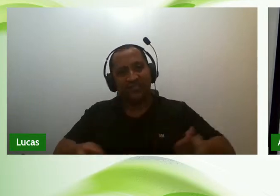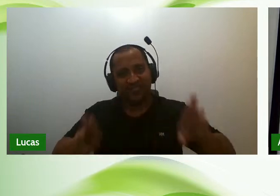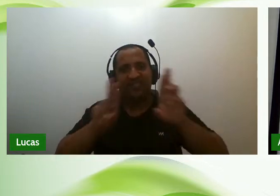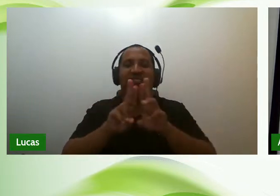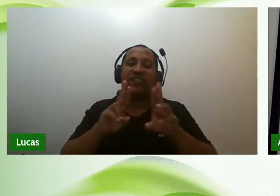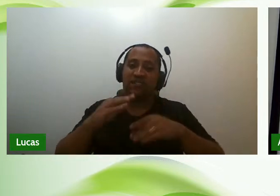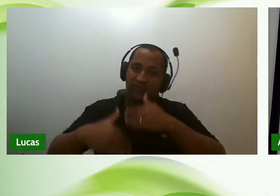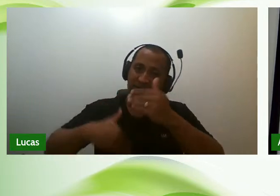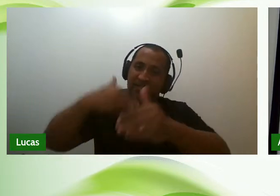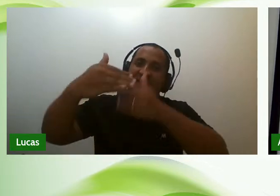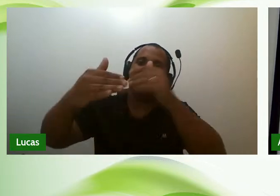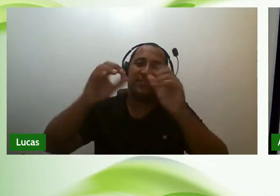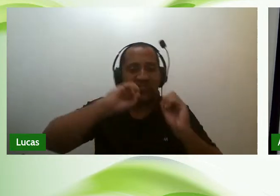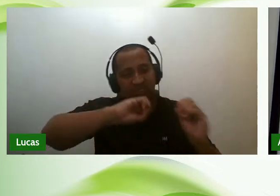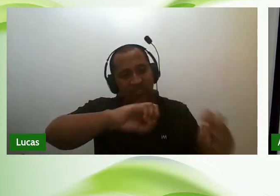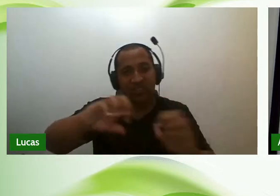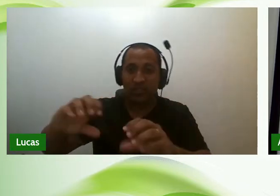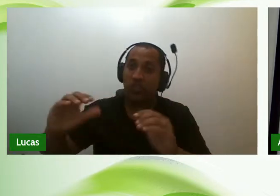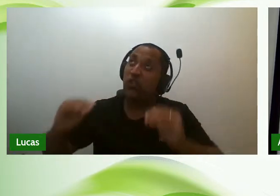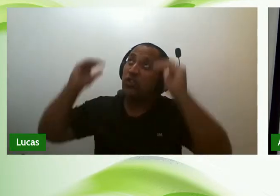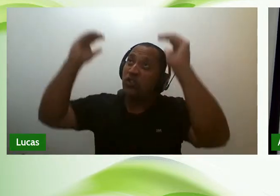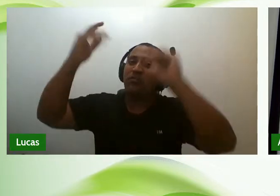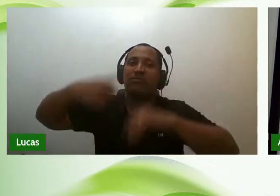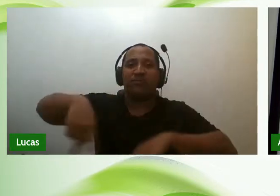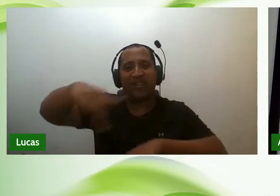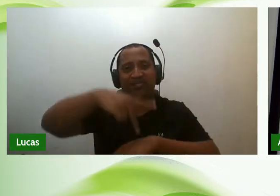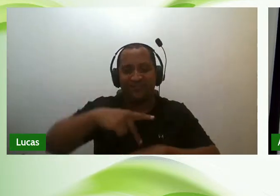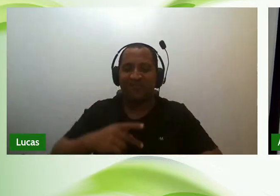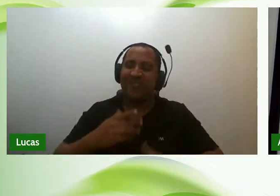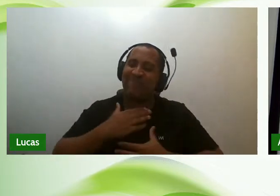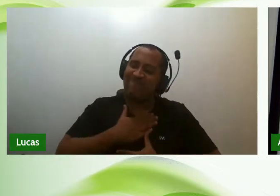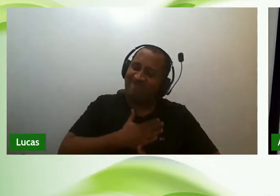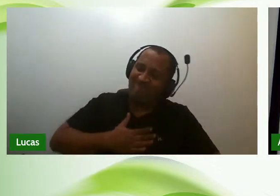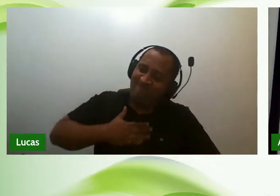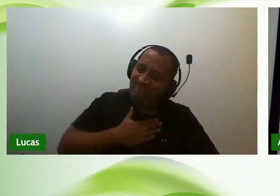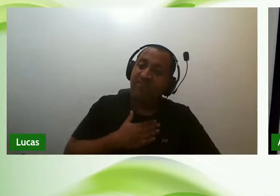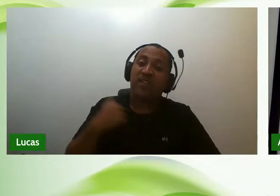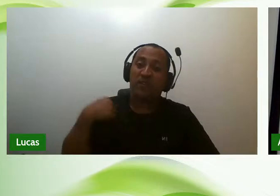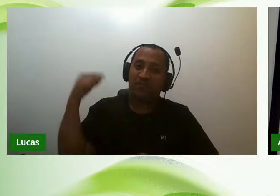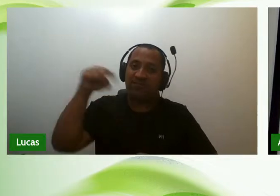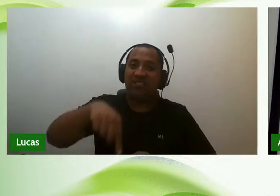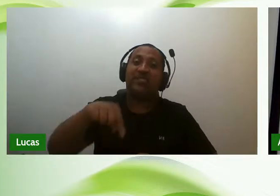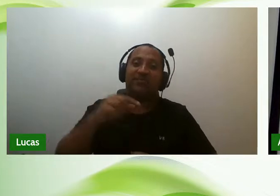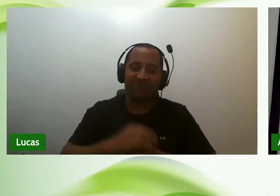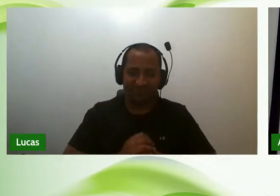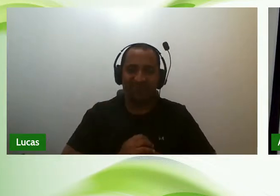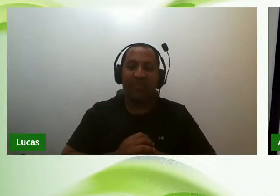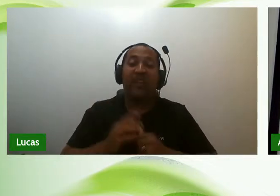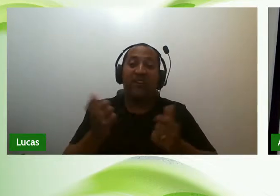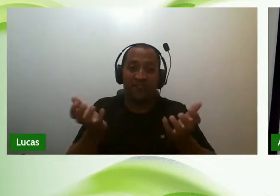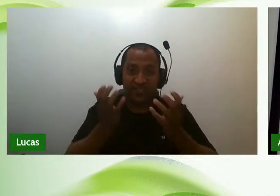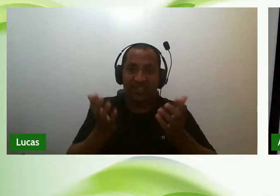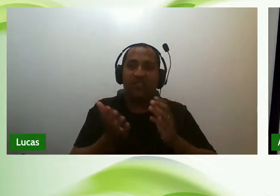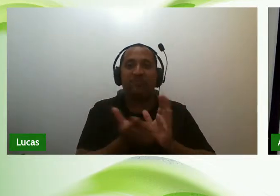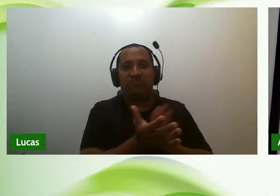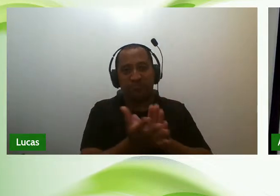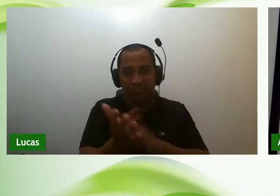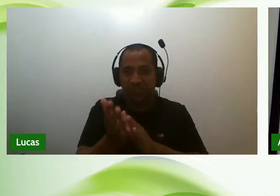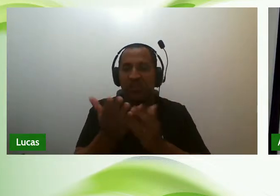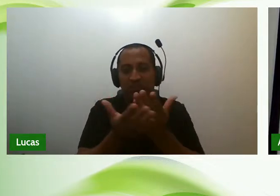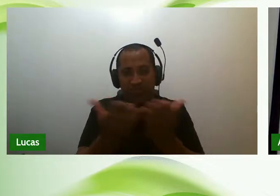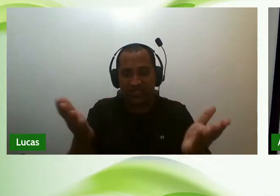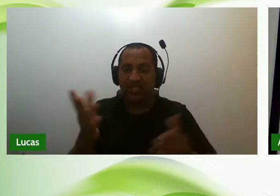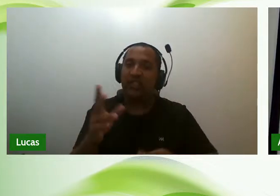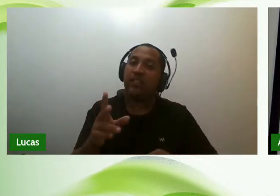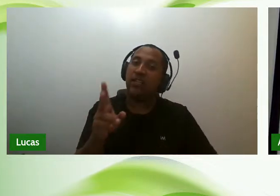com o desenvolvimento da educação superior no país. Então, me deixa muito feliz estar aqui. Gostaria de saudar também todos os